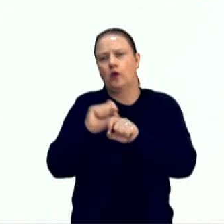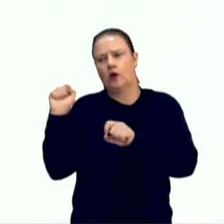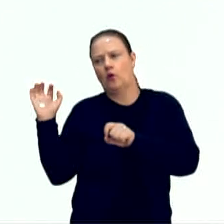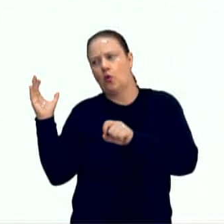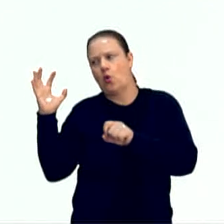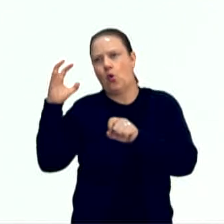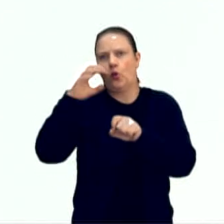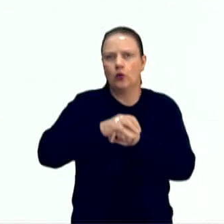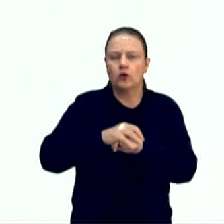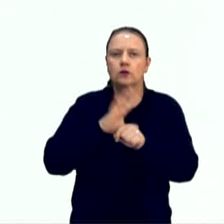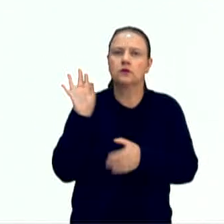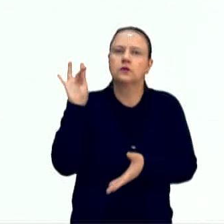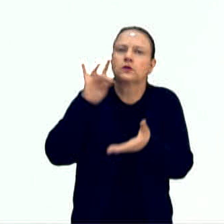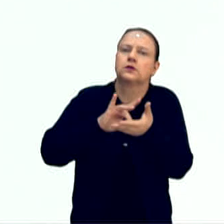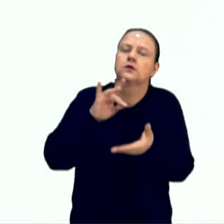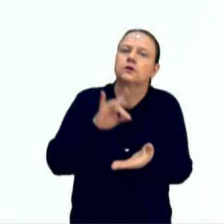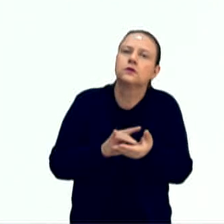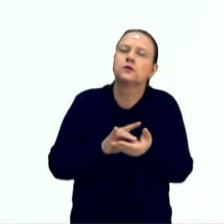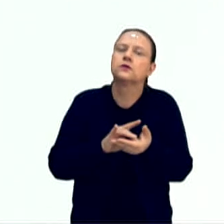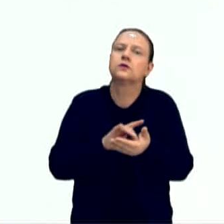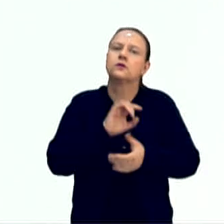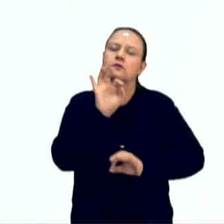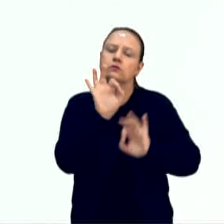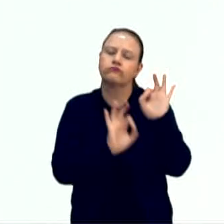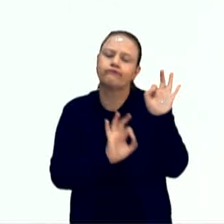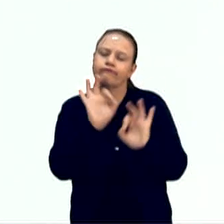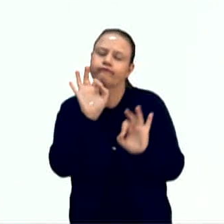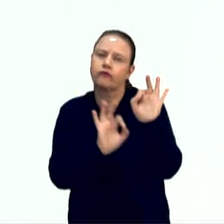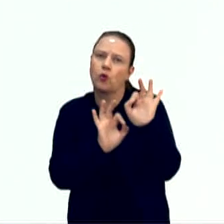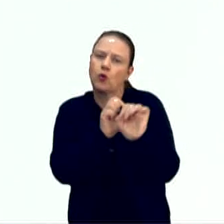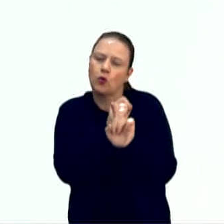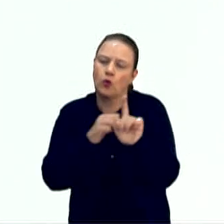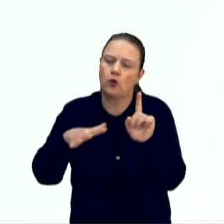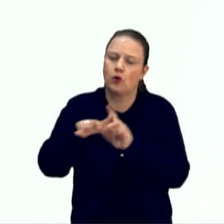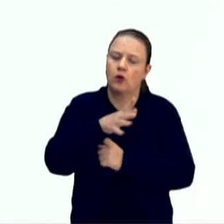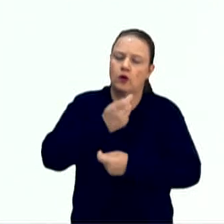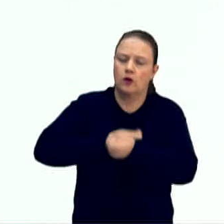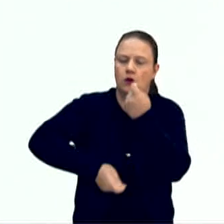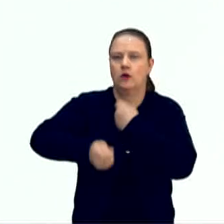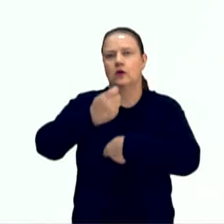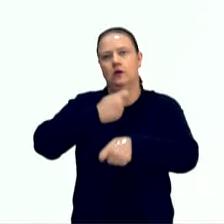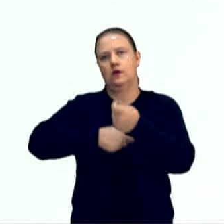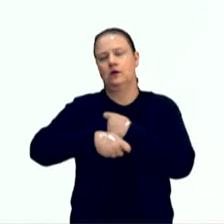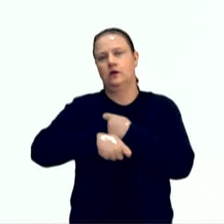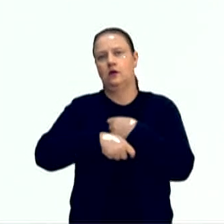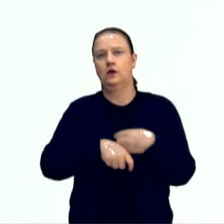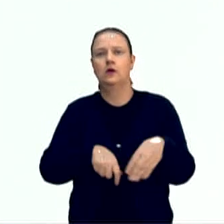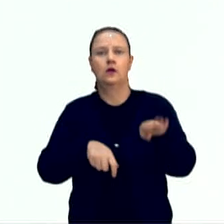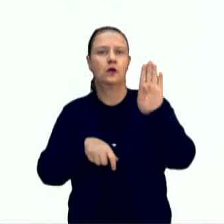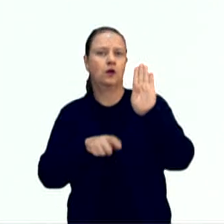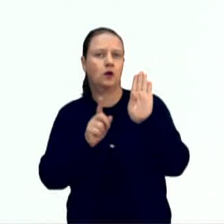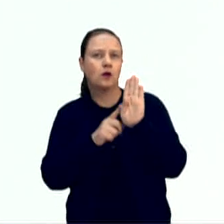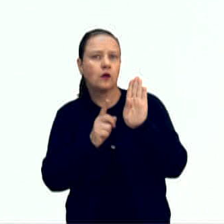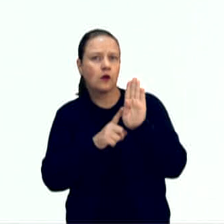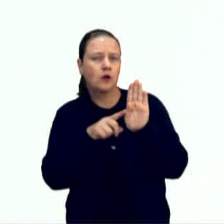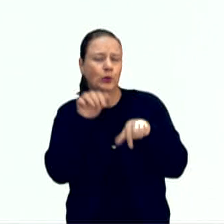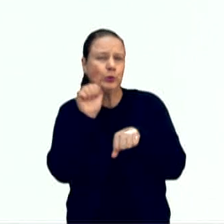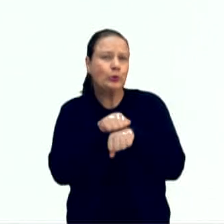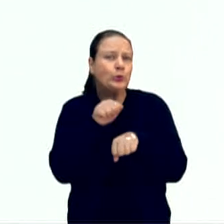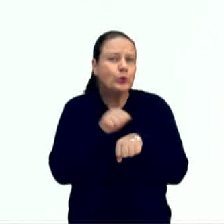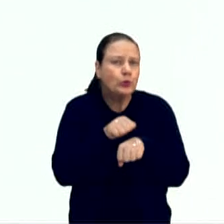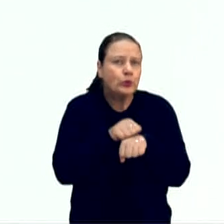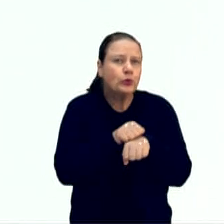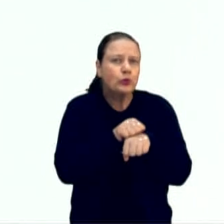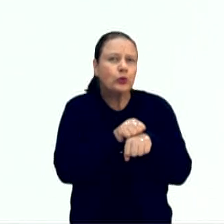foram determinantes para com a sua organização socioeconômica. E a letra B. a situação de pobreza no continente